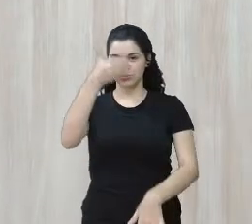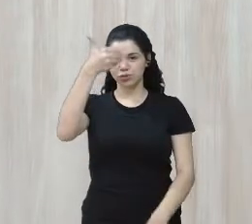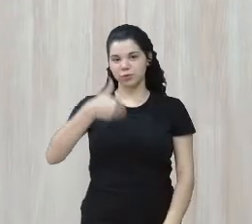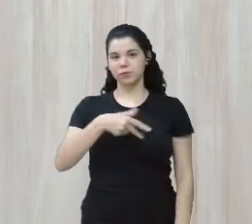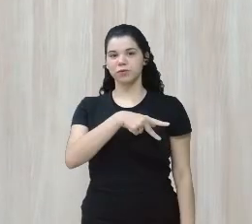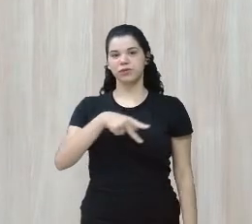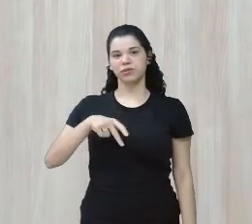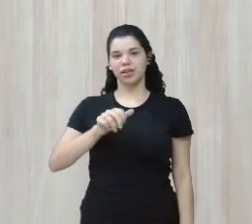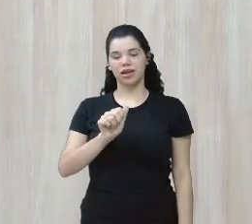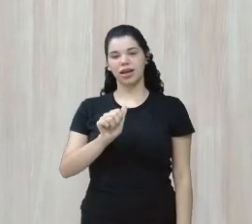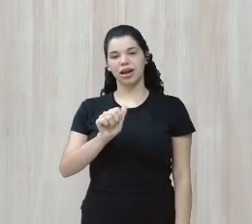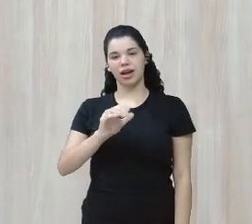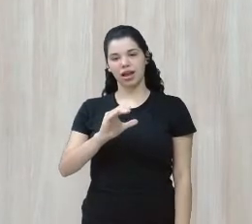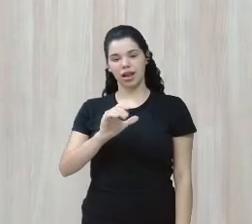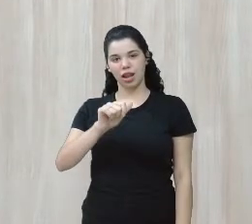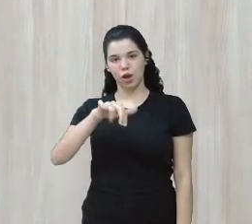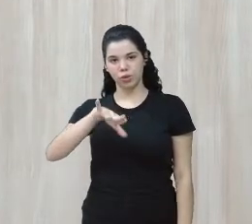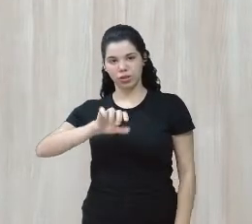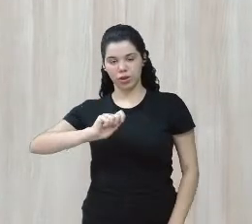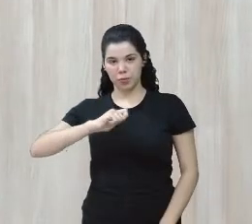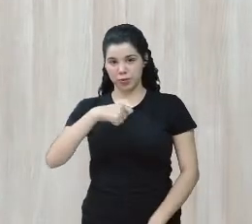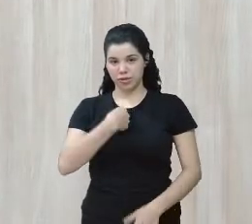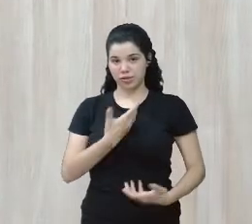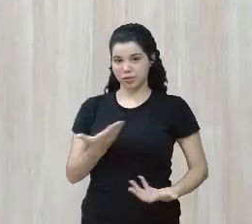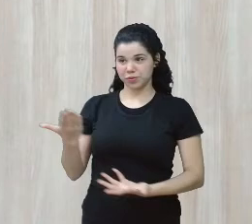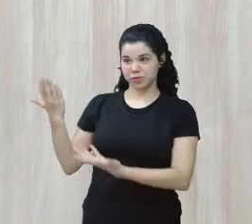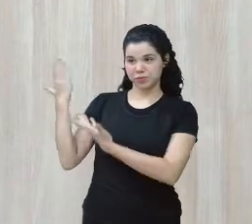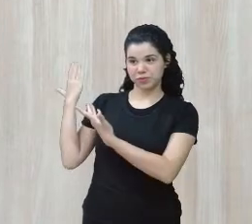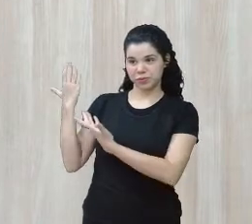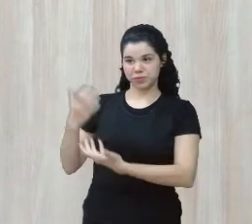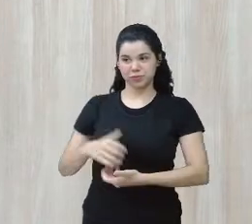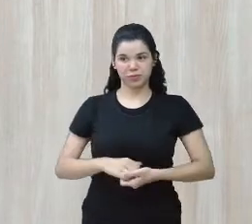professora Cláudia Andrade Albuquerque. Meu sinal é...